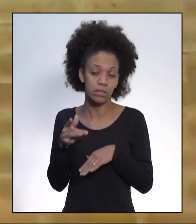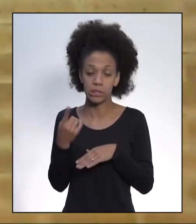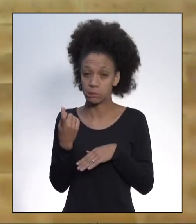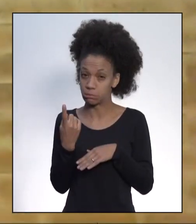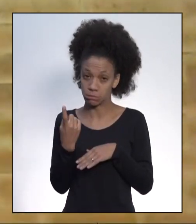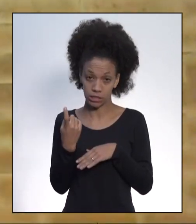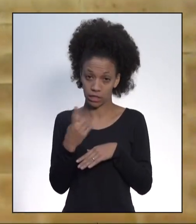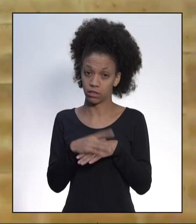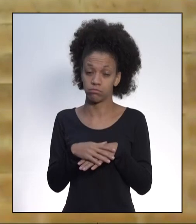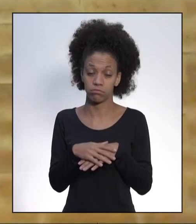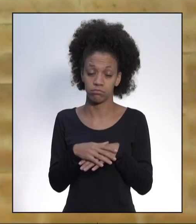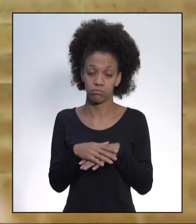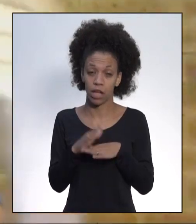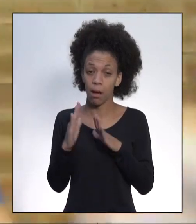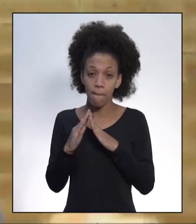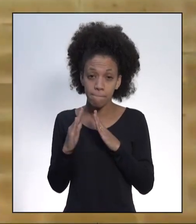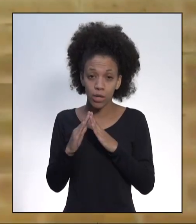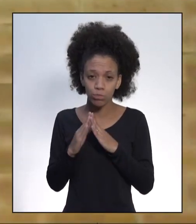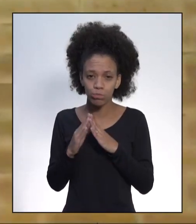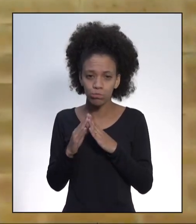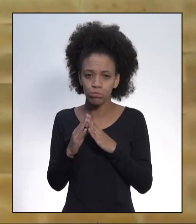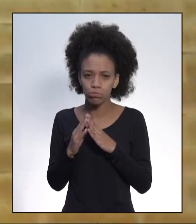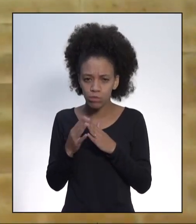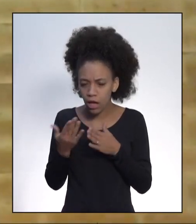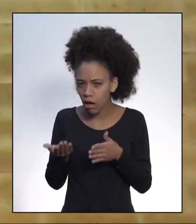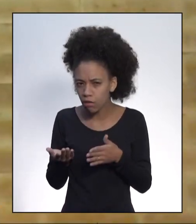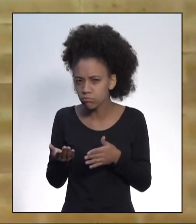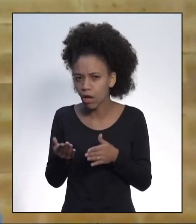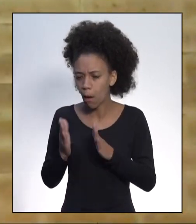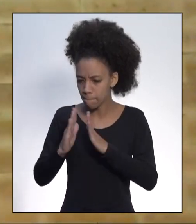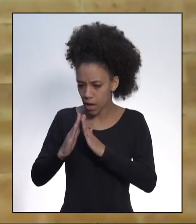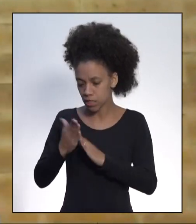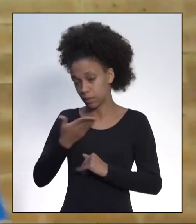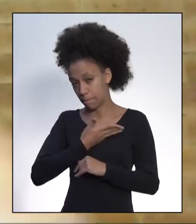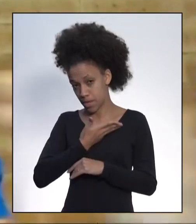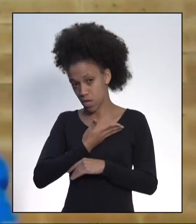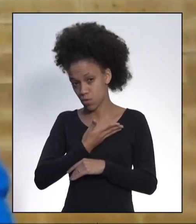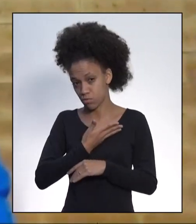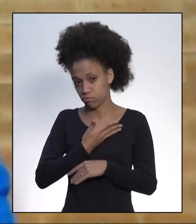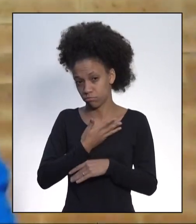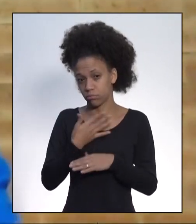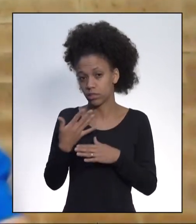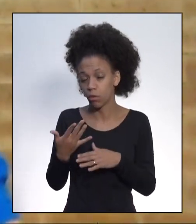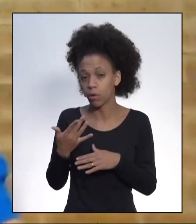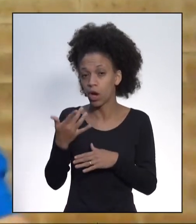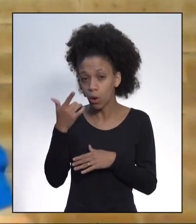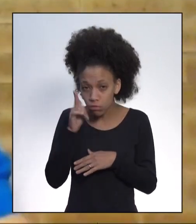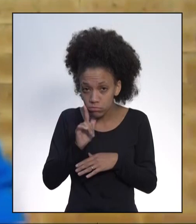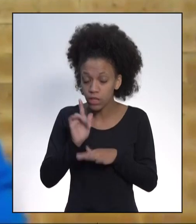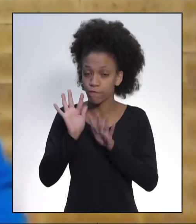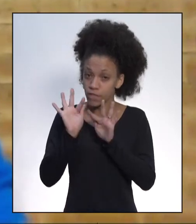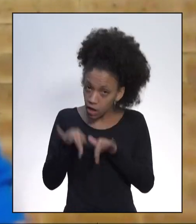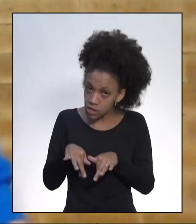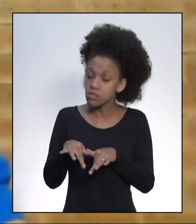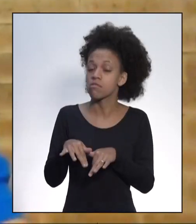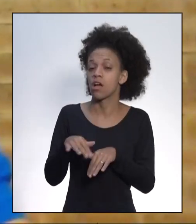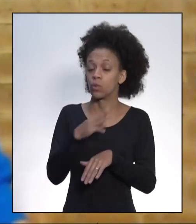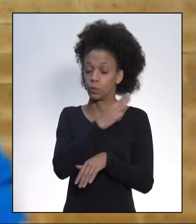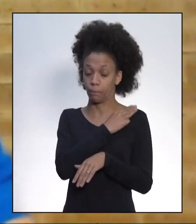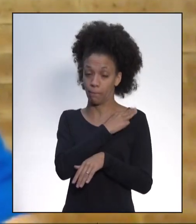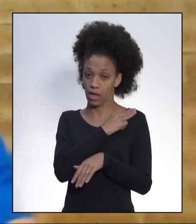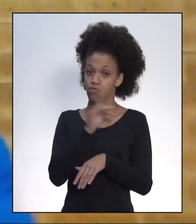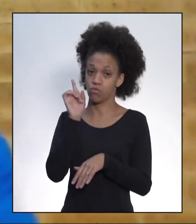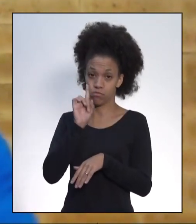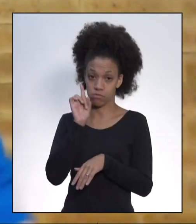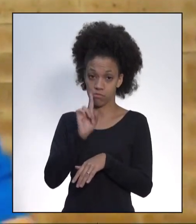independente, morava. Consegui alugar o quarto na casa de um amigo meu e consegui finalizar meus estudos no ensino médio,